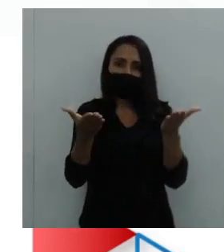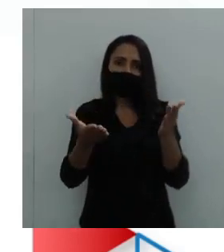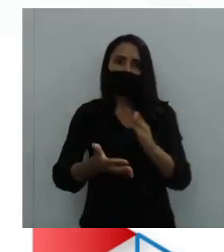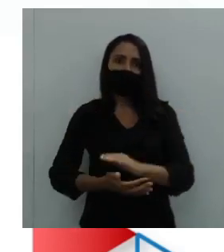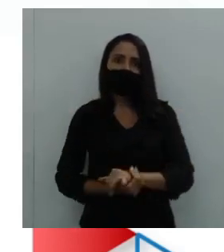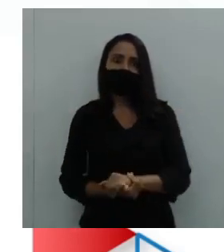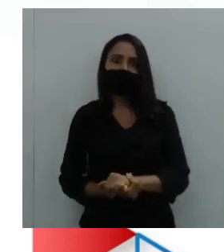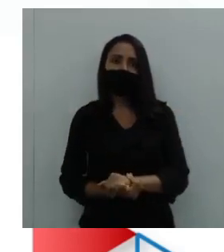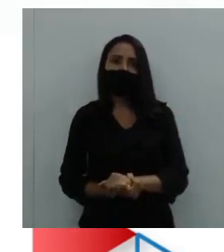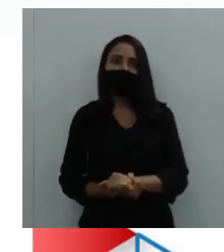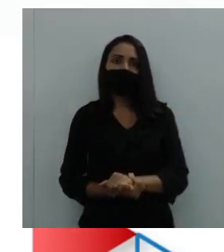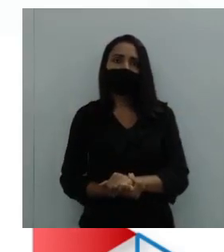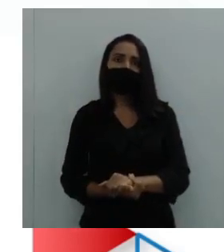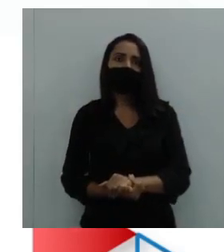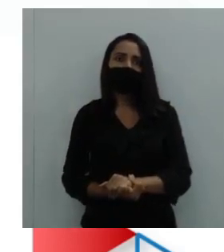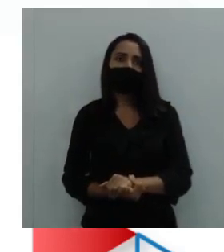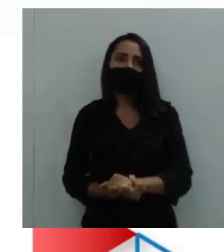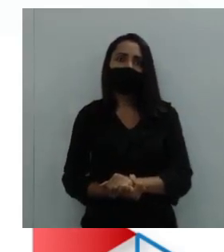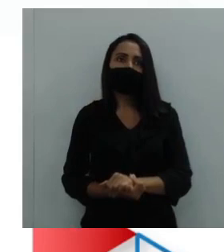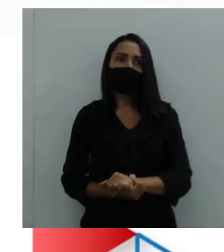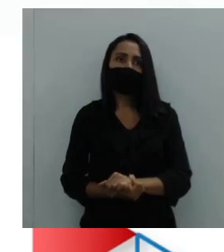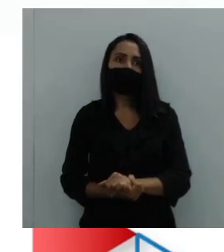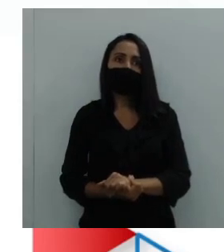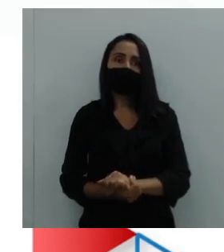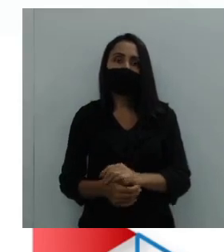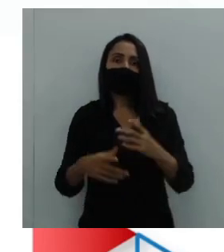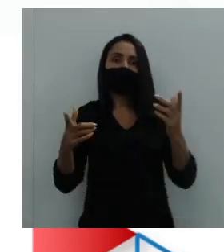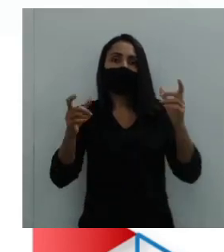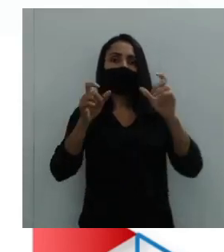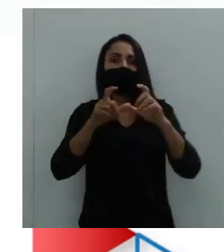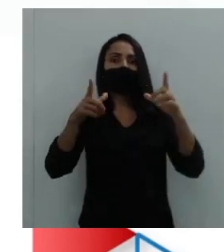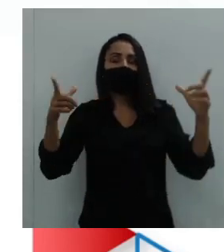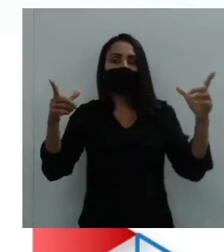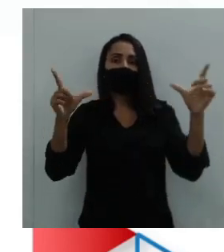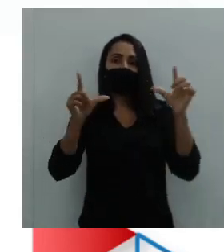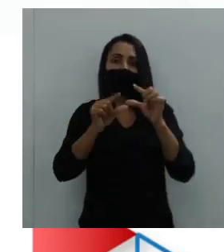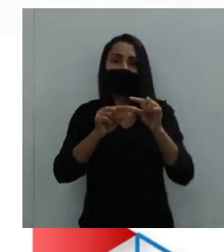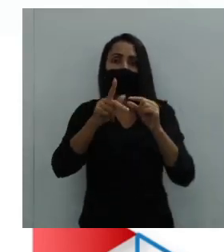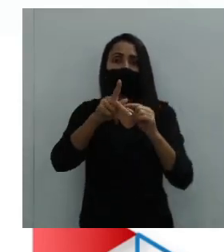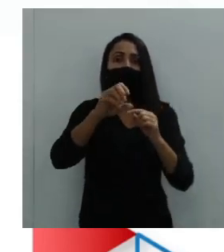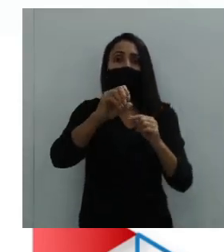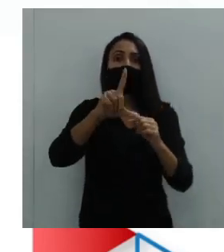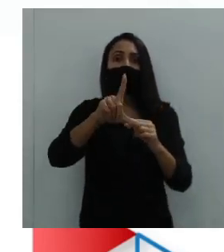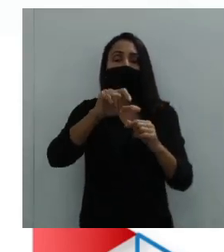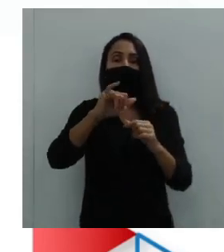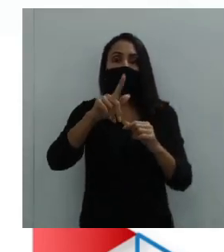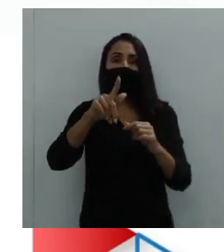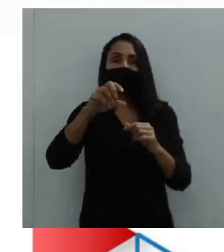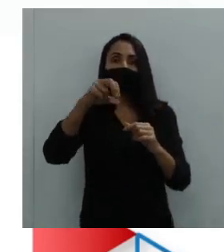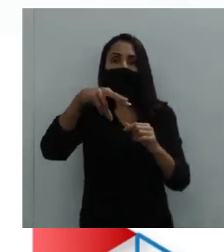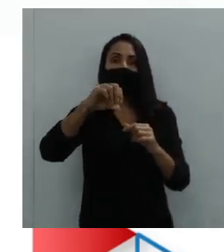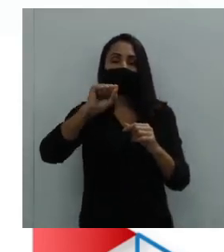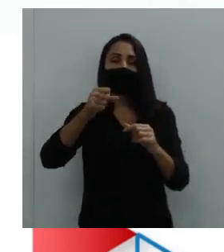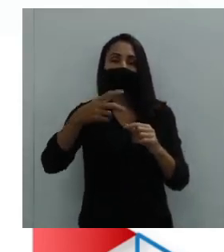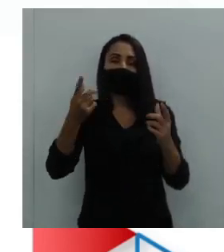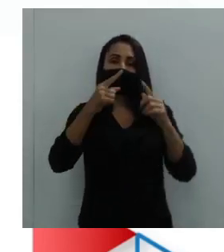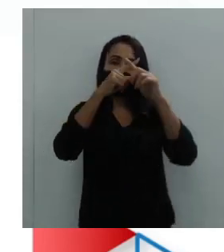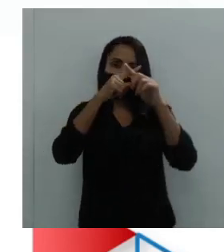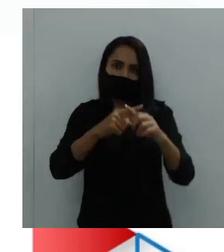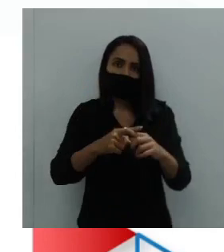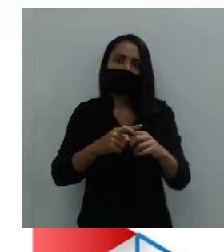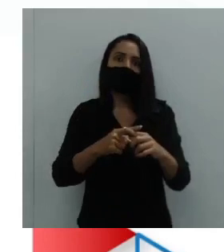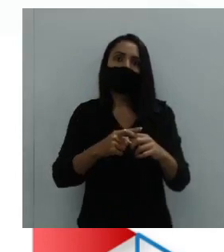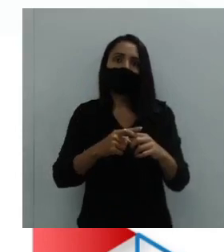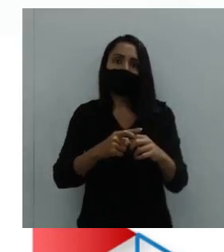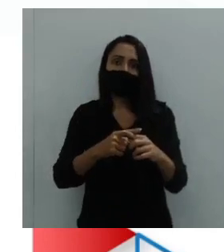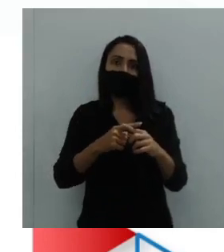bom? Segue comigo, ó. Ampliação e redução de polígonos. Como é que eu faço? Quando a gente multiplica as